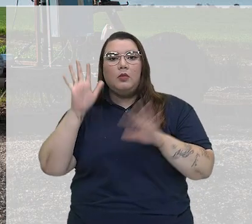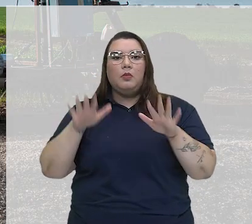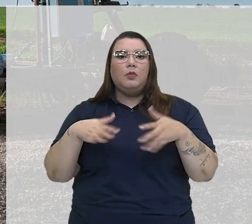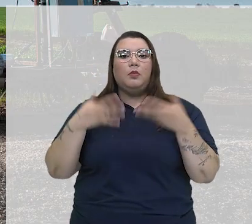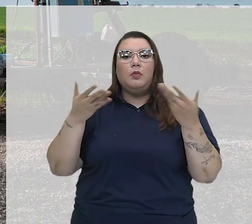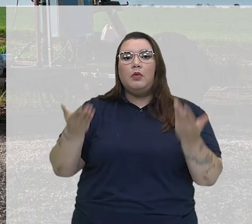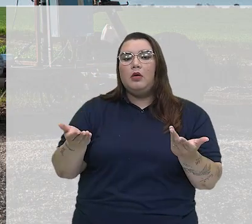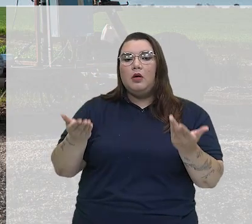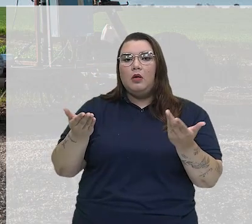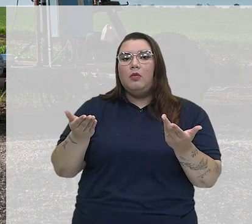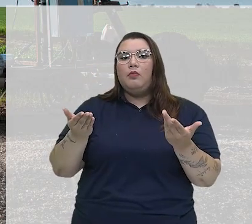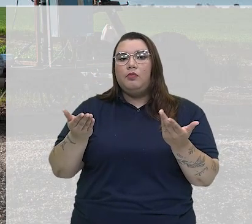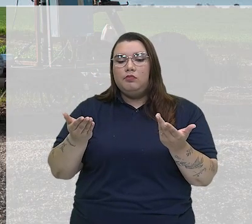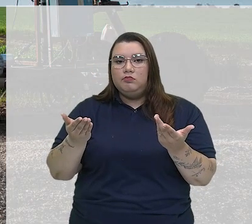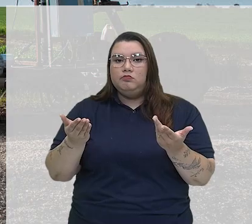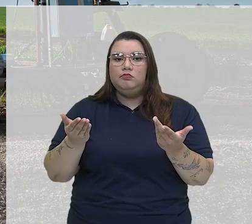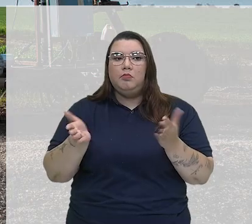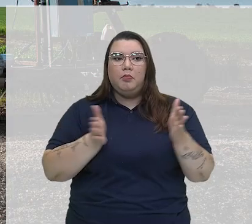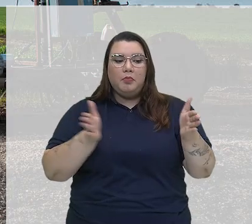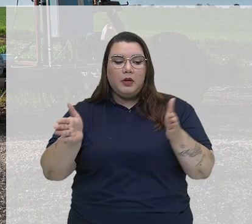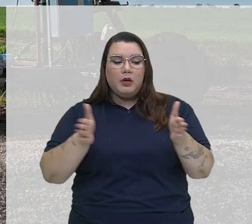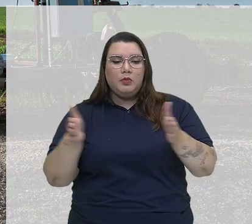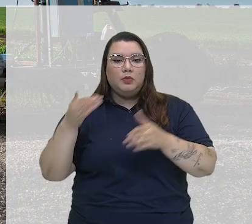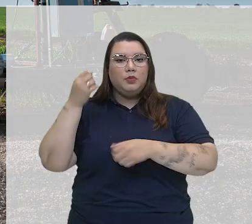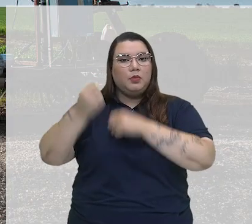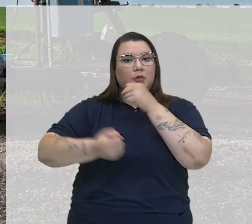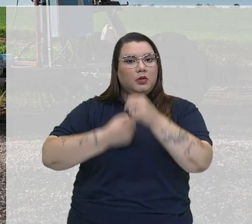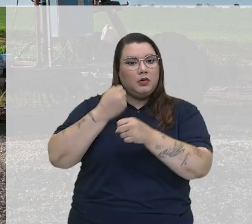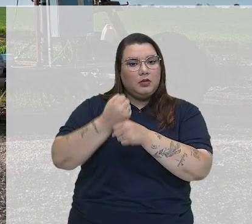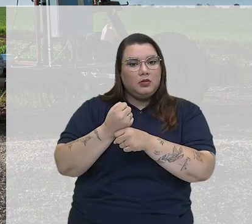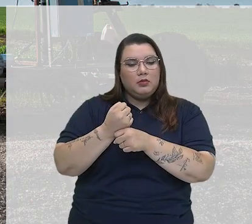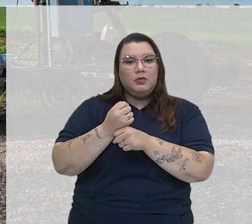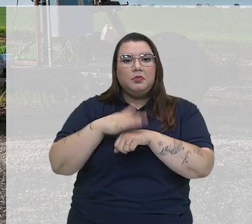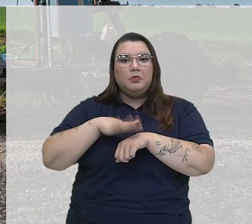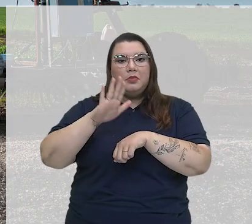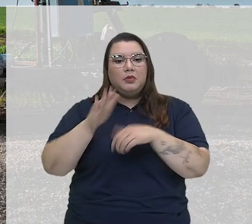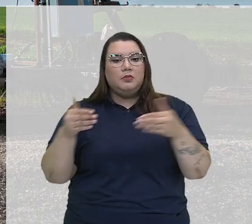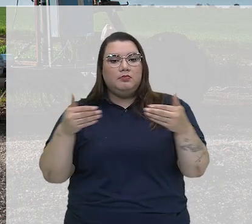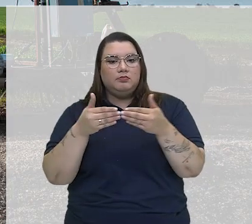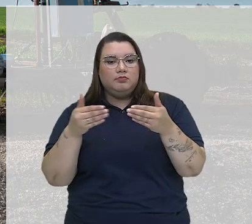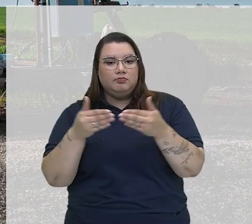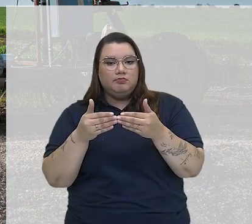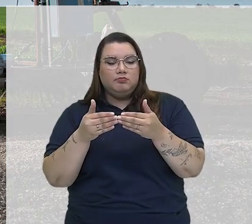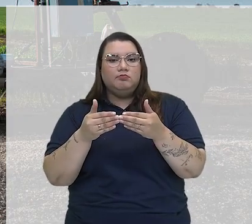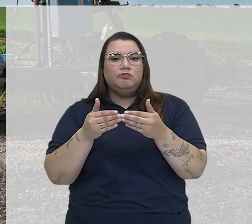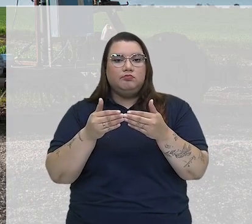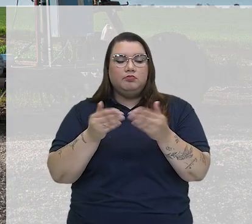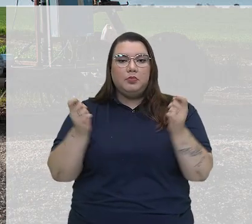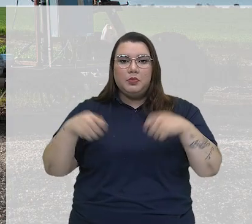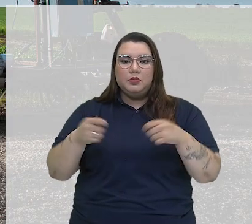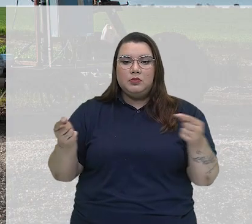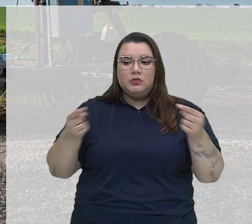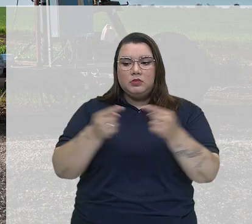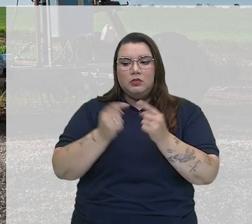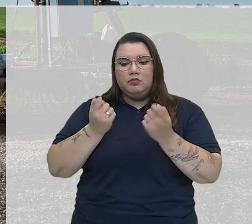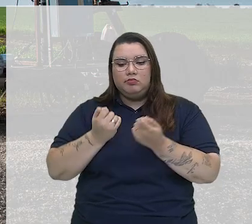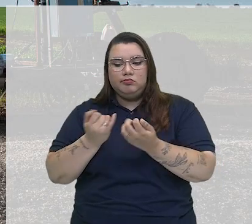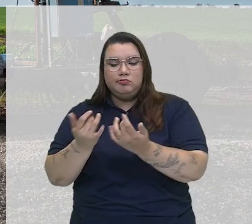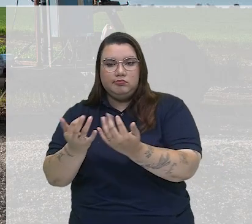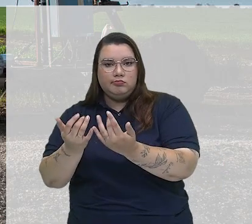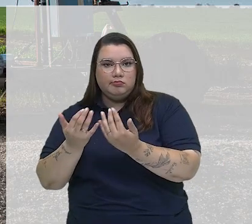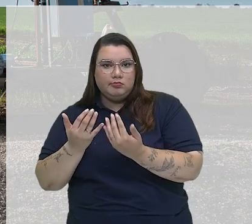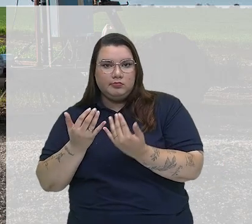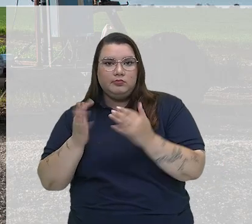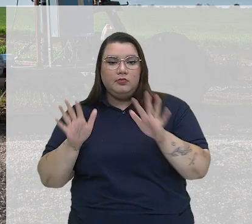buscando entender ali quais são as épocas do ano mais favoráveis para o cultivo de certos